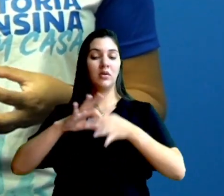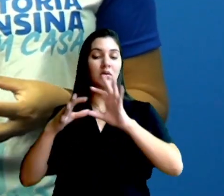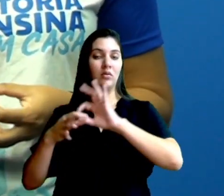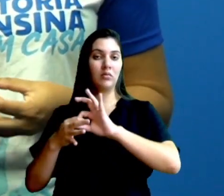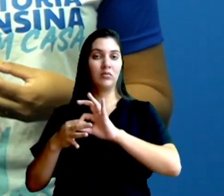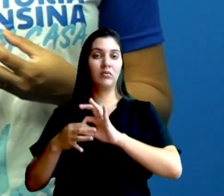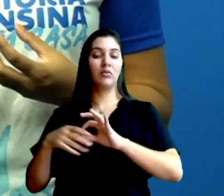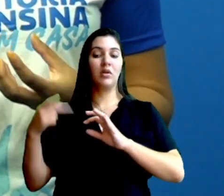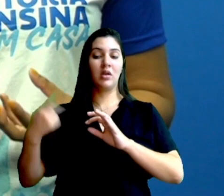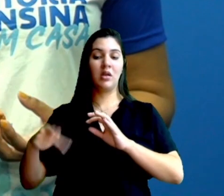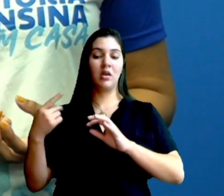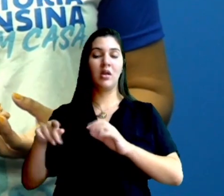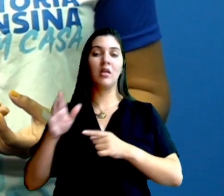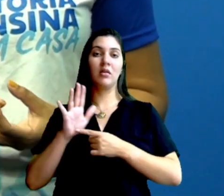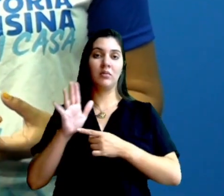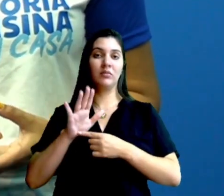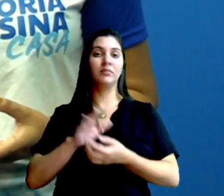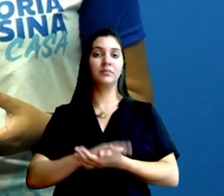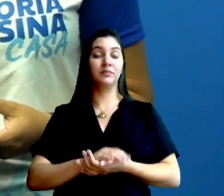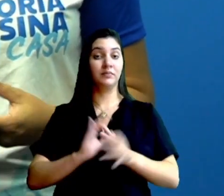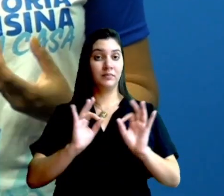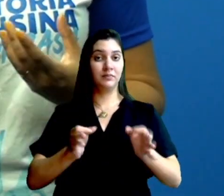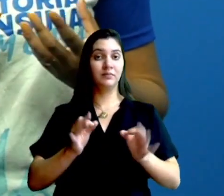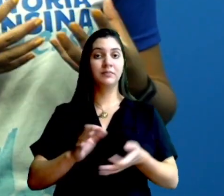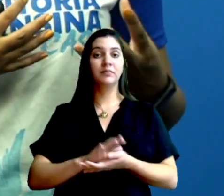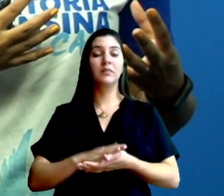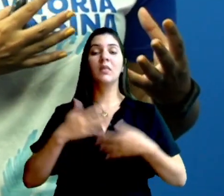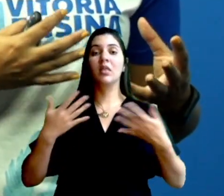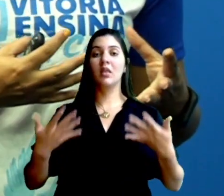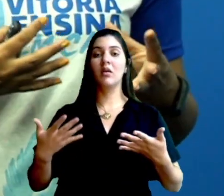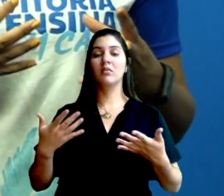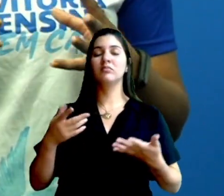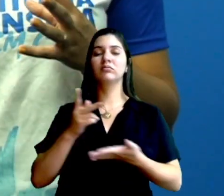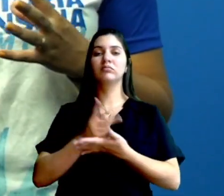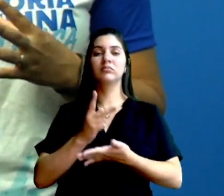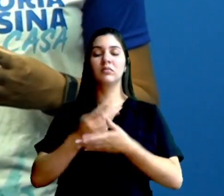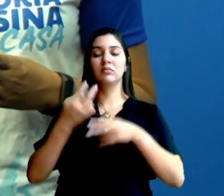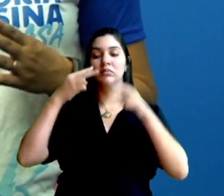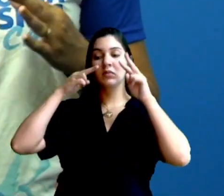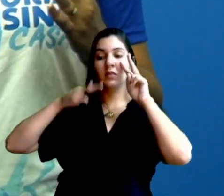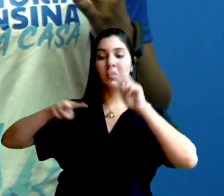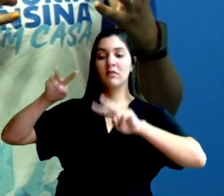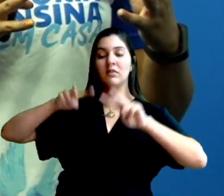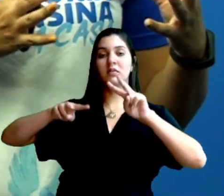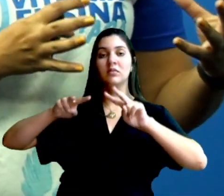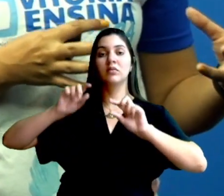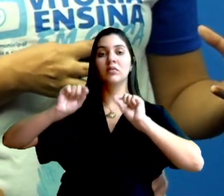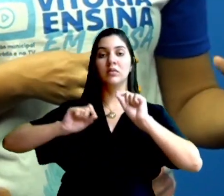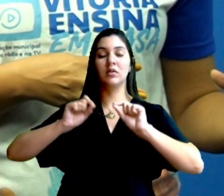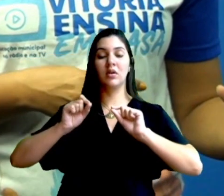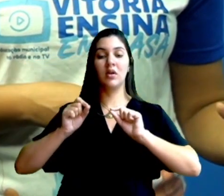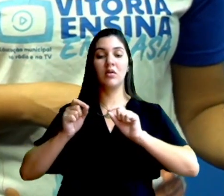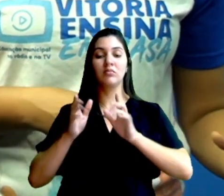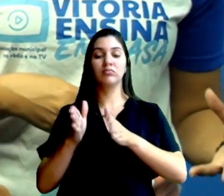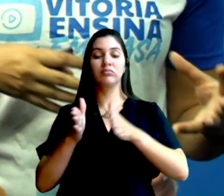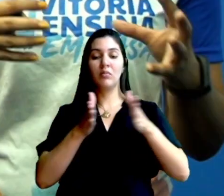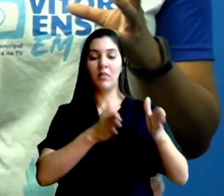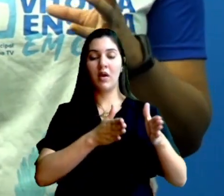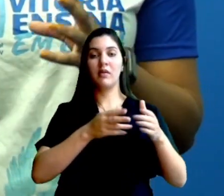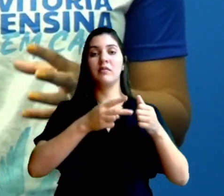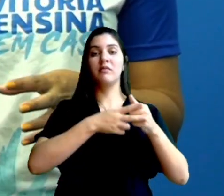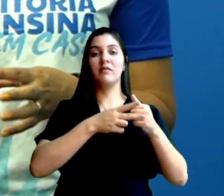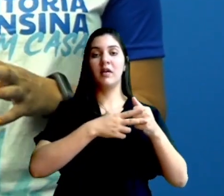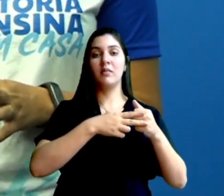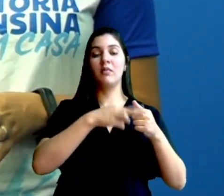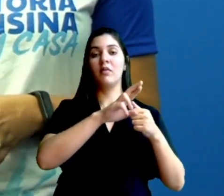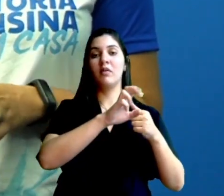conjugação em que ele está, certo? Então, a gente sempre está vendo uma parte dos verbos regulares e